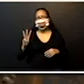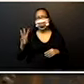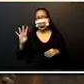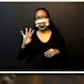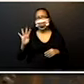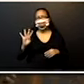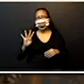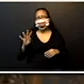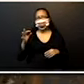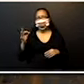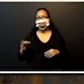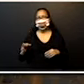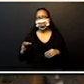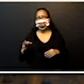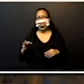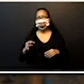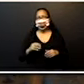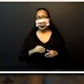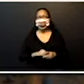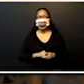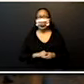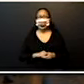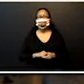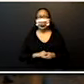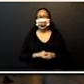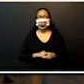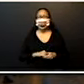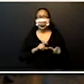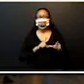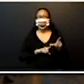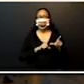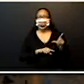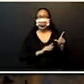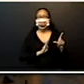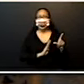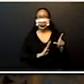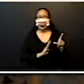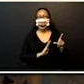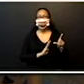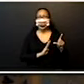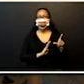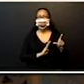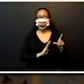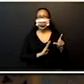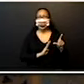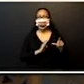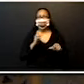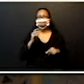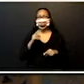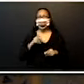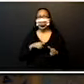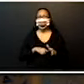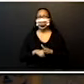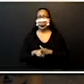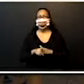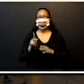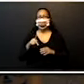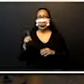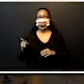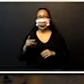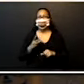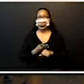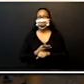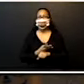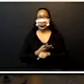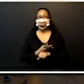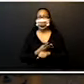quarta. Tranquilo? A B vocês vão fazer, tirando dúvidas no aplicativo com a professora. E